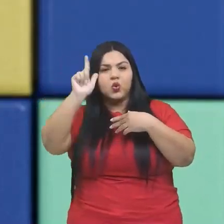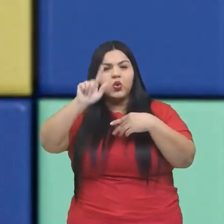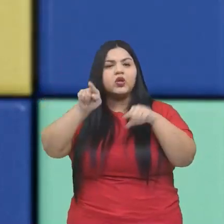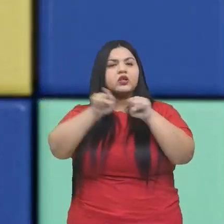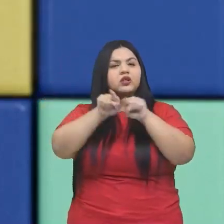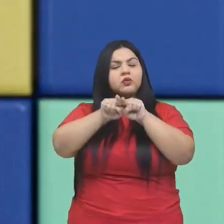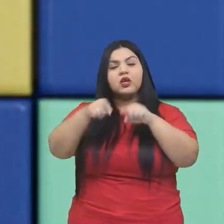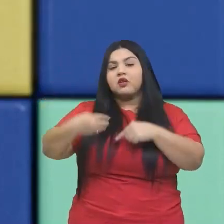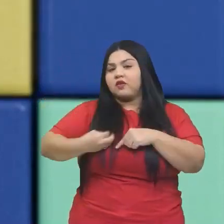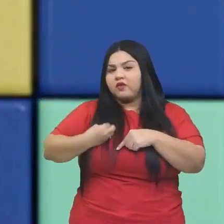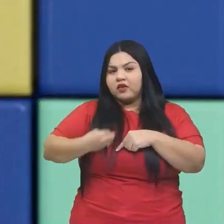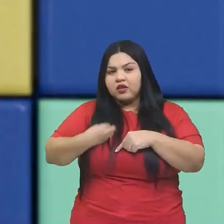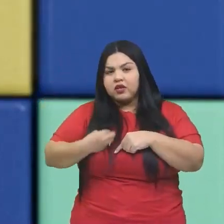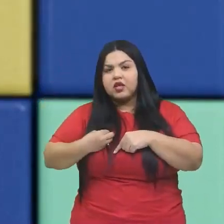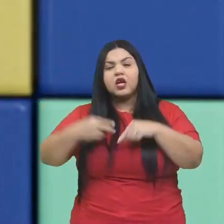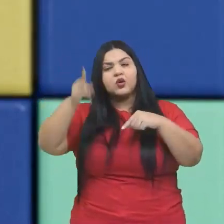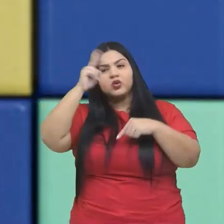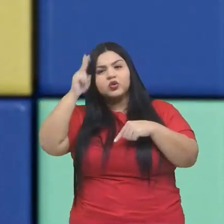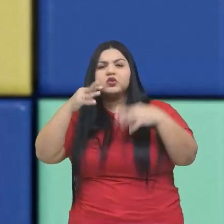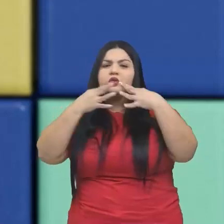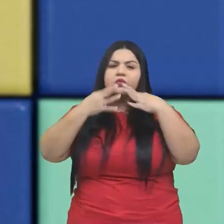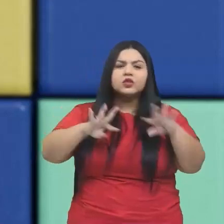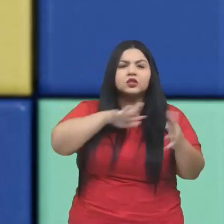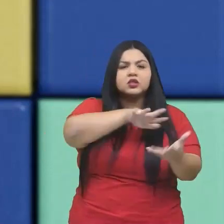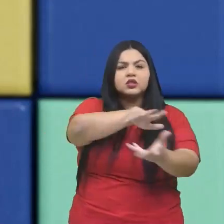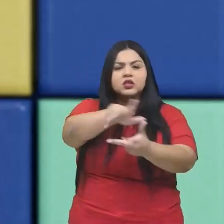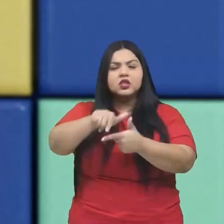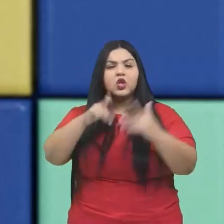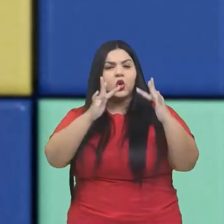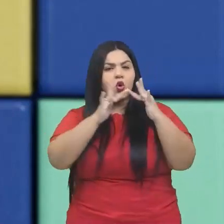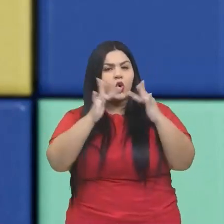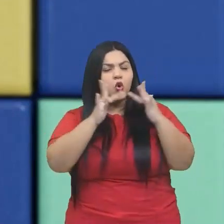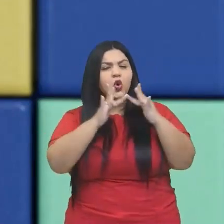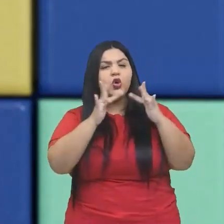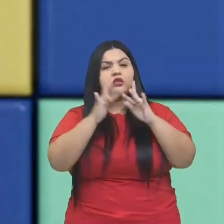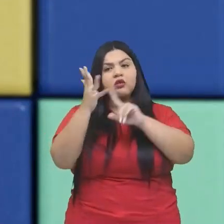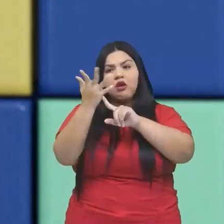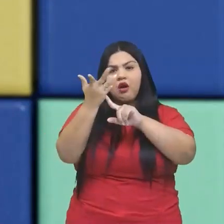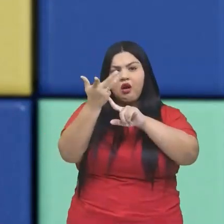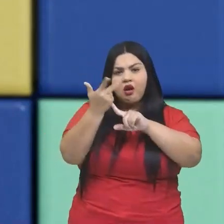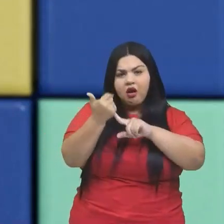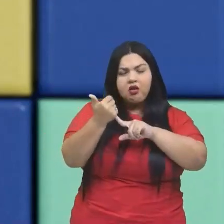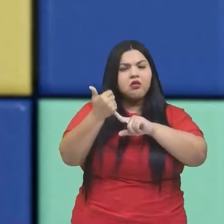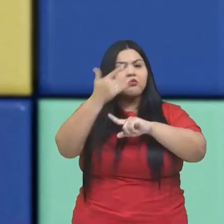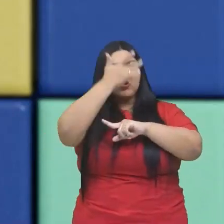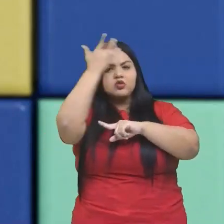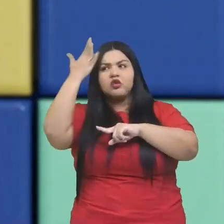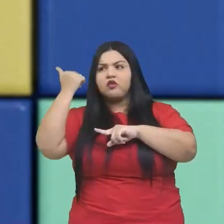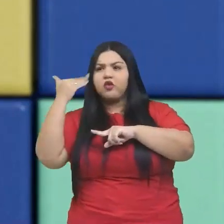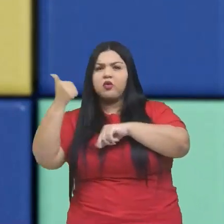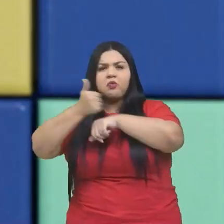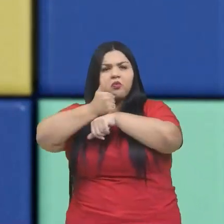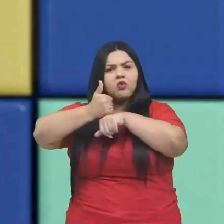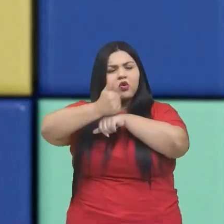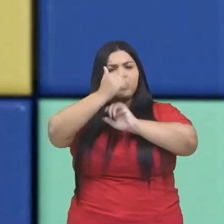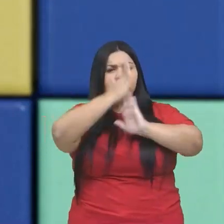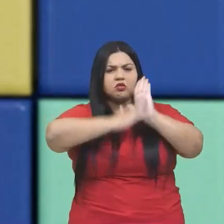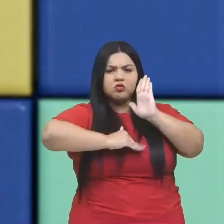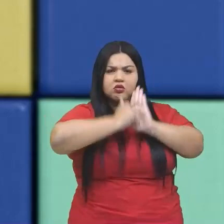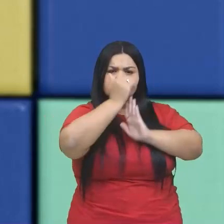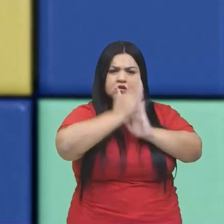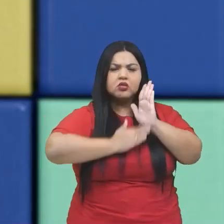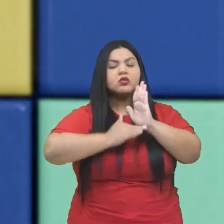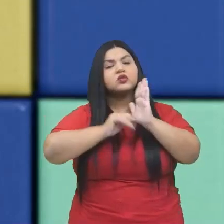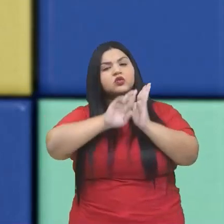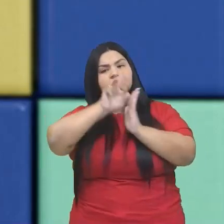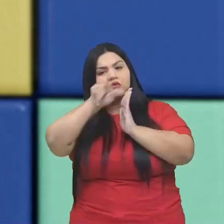vivos. História natural da terra, contato com obras de artes de grandes pintores, artistas, né, entre